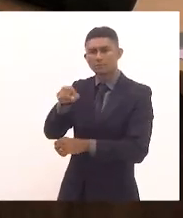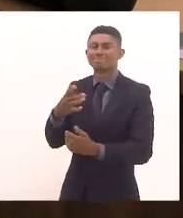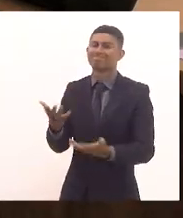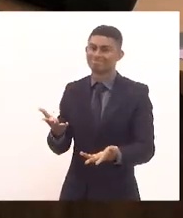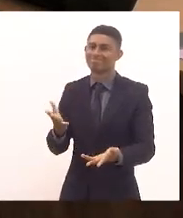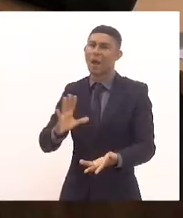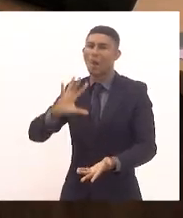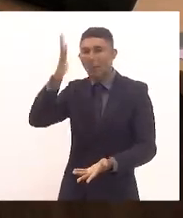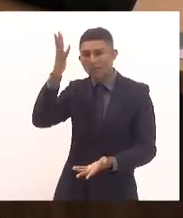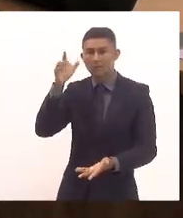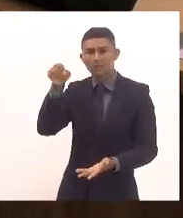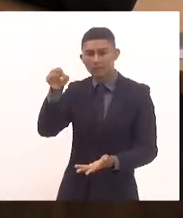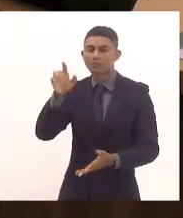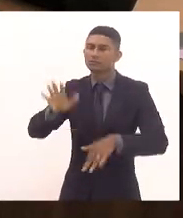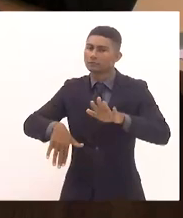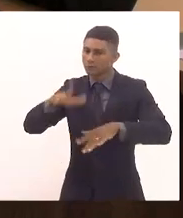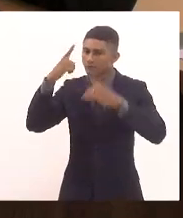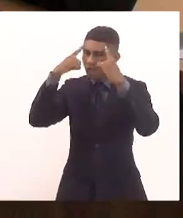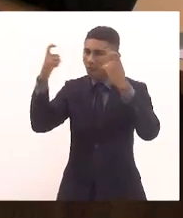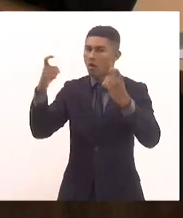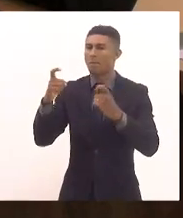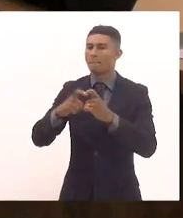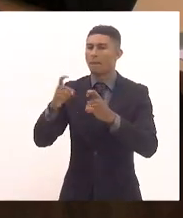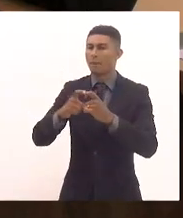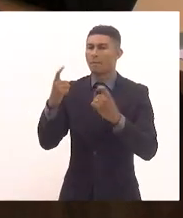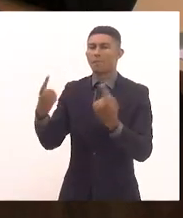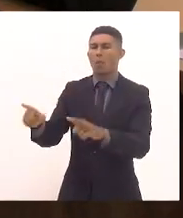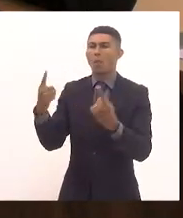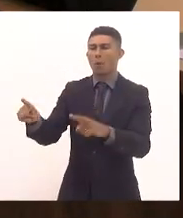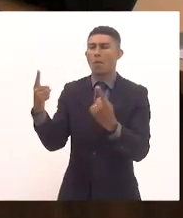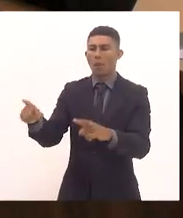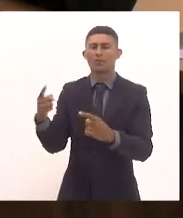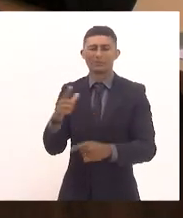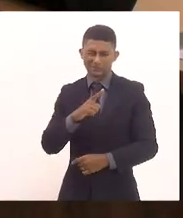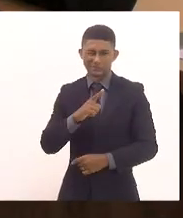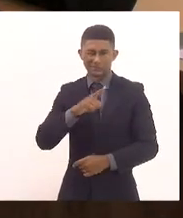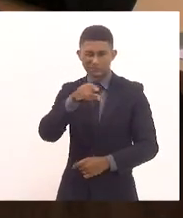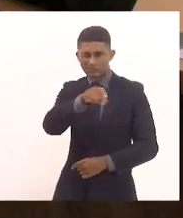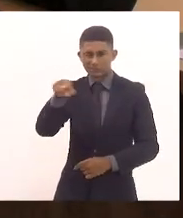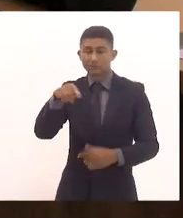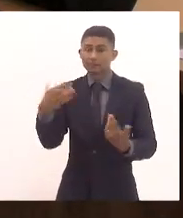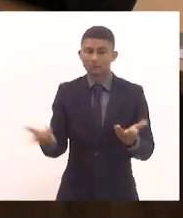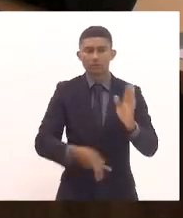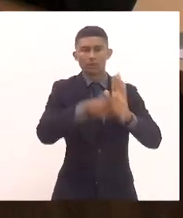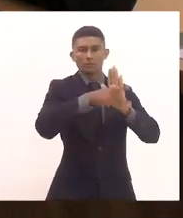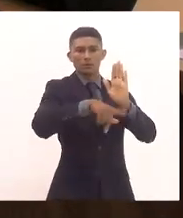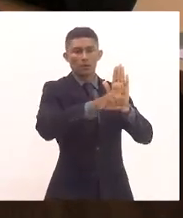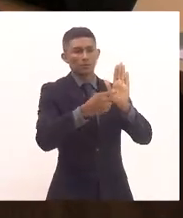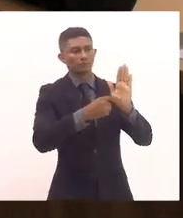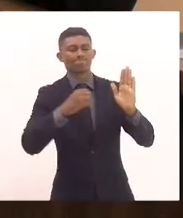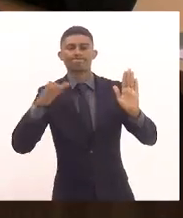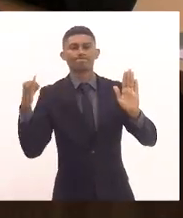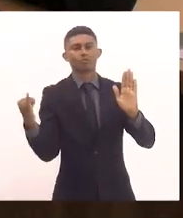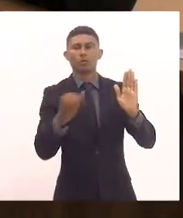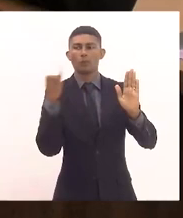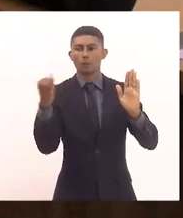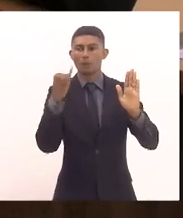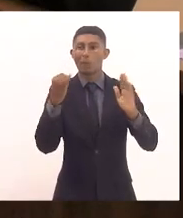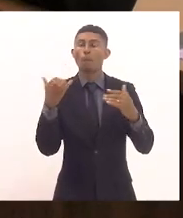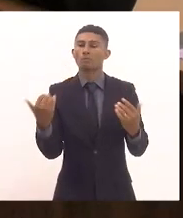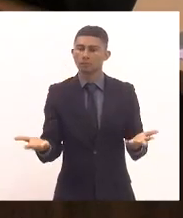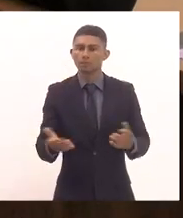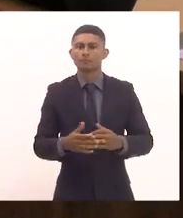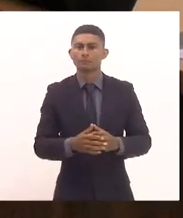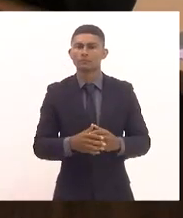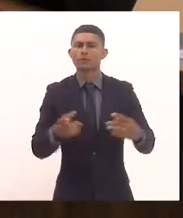da violência obstétrica. Então, sem dúvida nenhuma, é um projeto super importante e